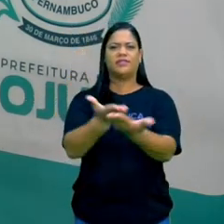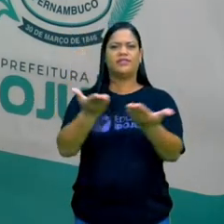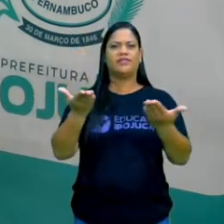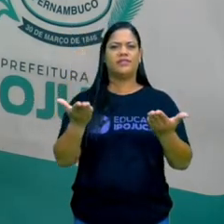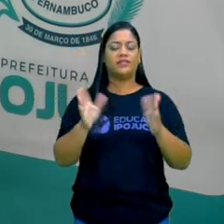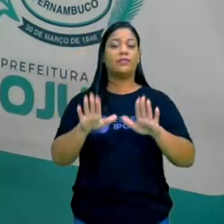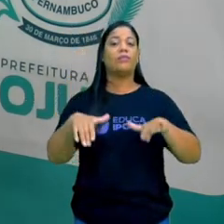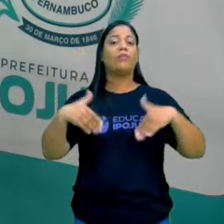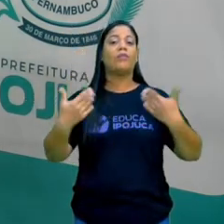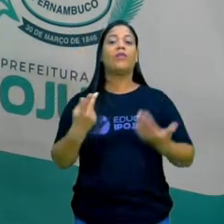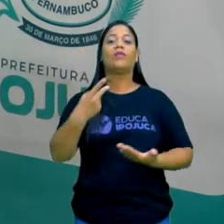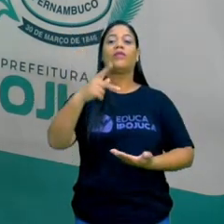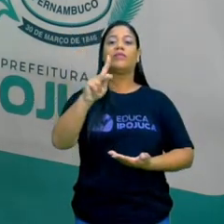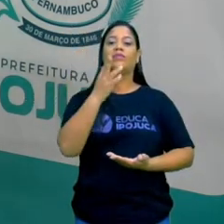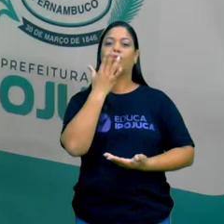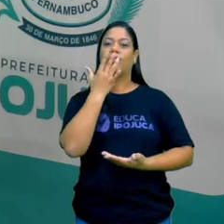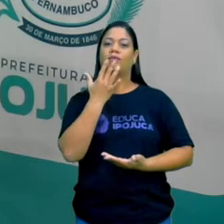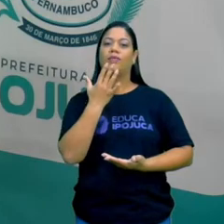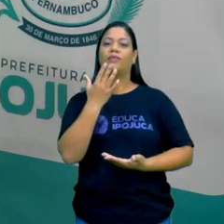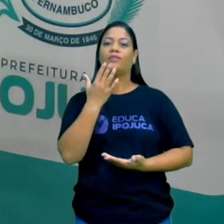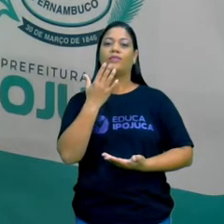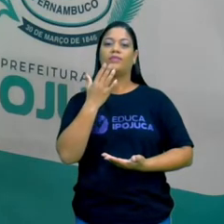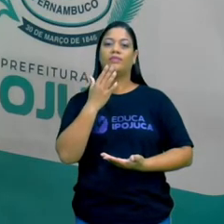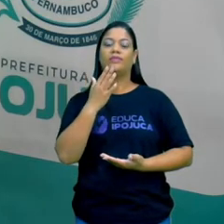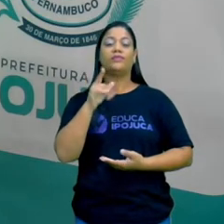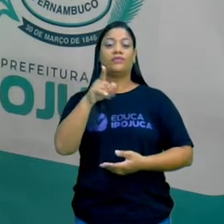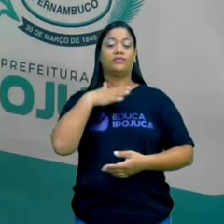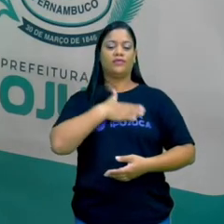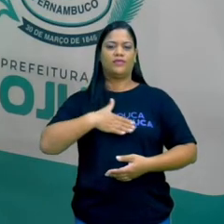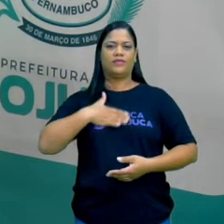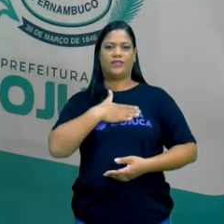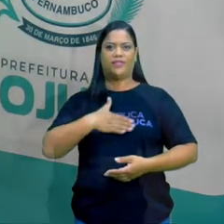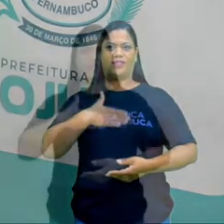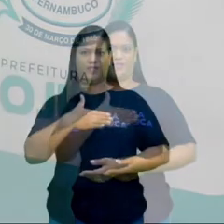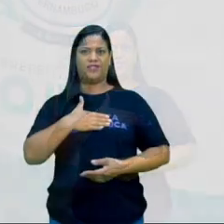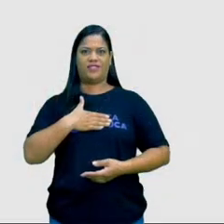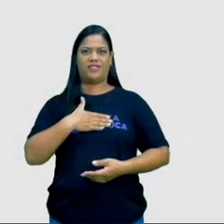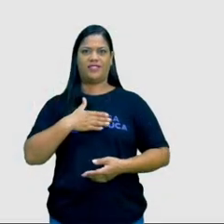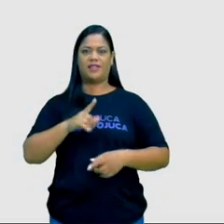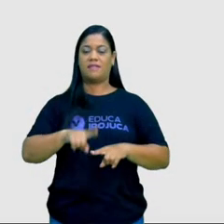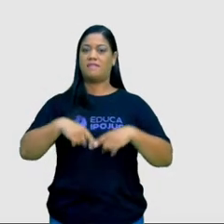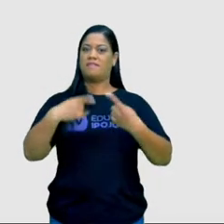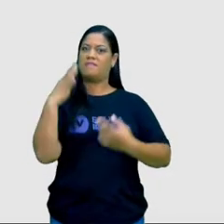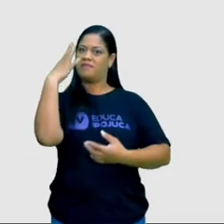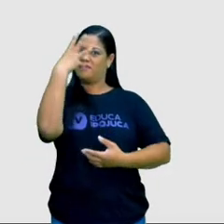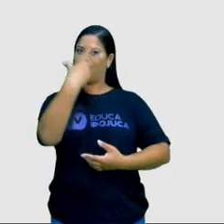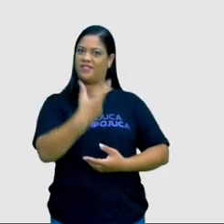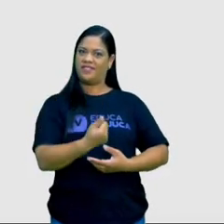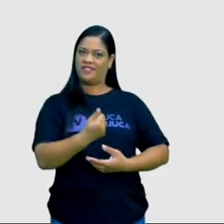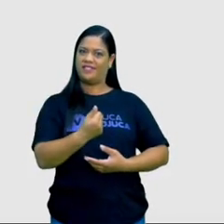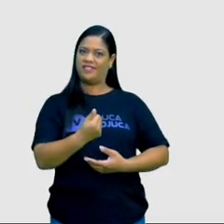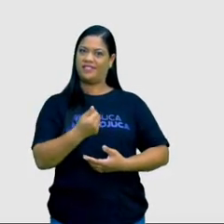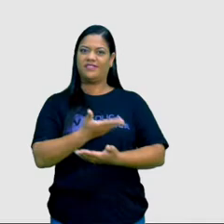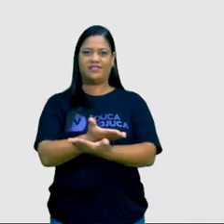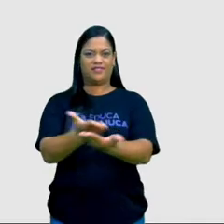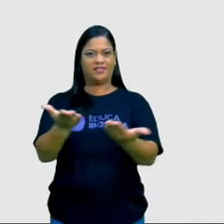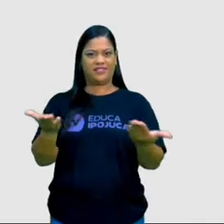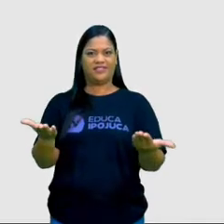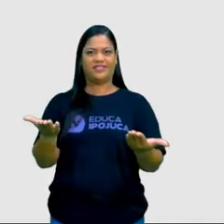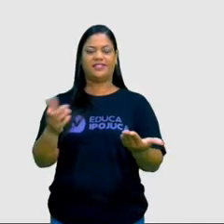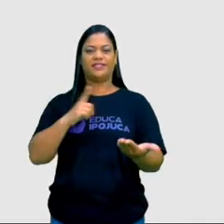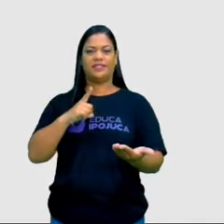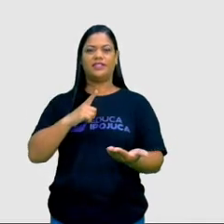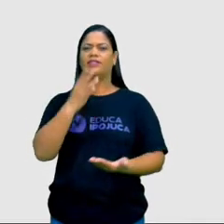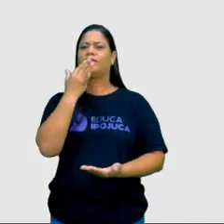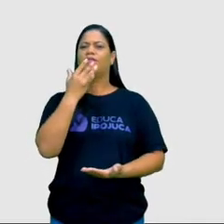qual é a sua cor preferida? Existe alguma cor que deixa você se sentir mais bonito ou mais bonita? Qual é a sua